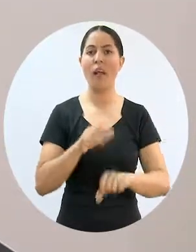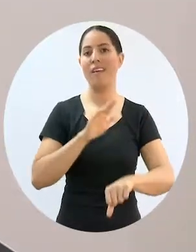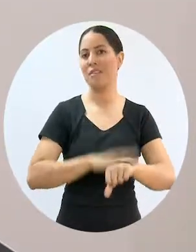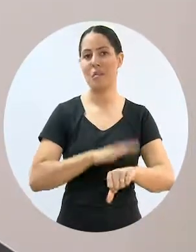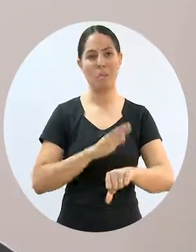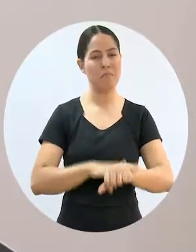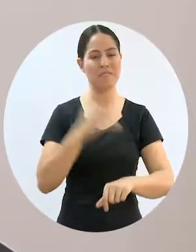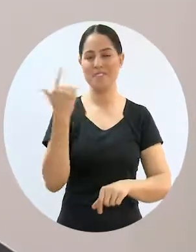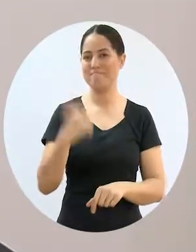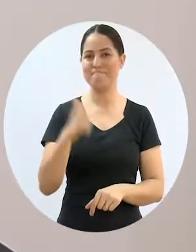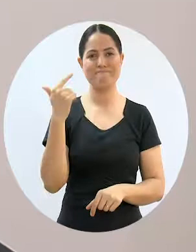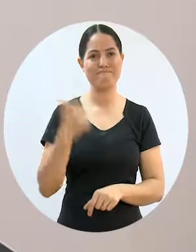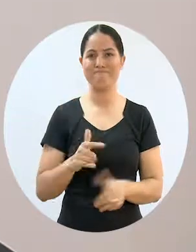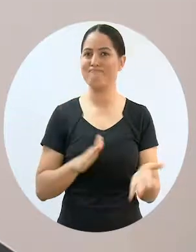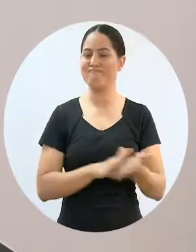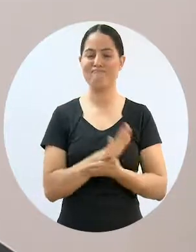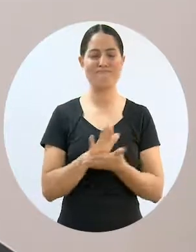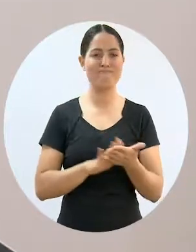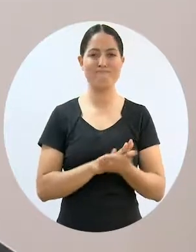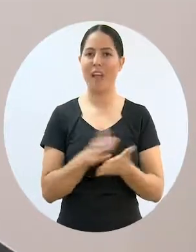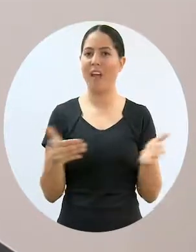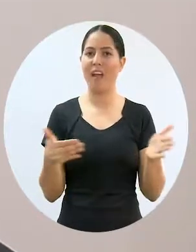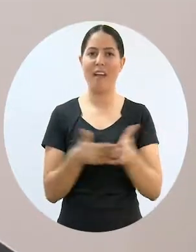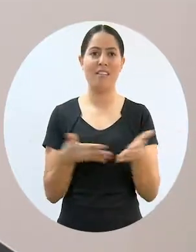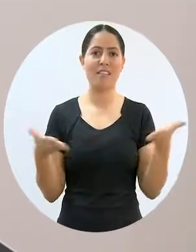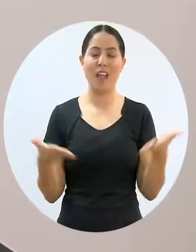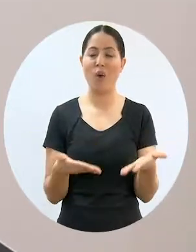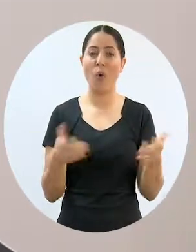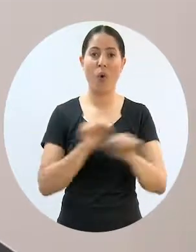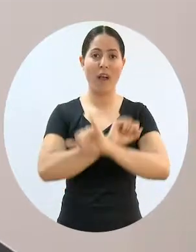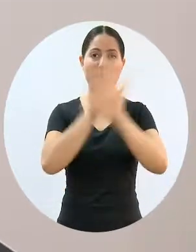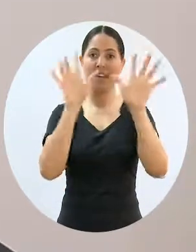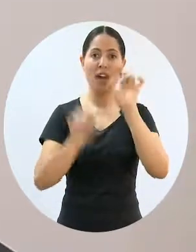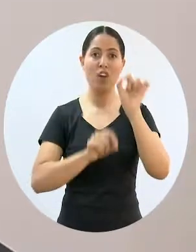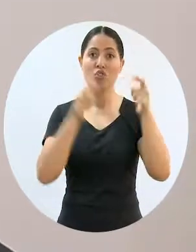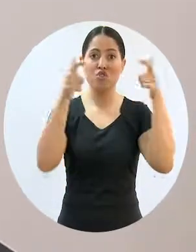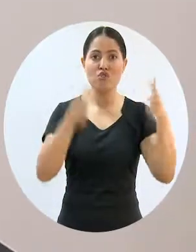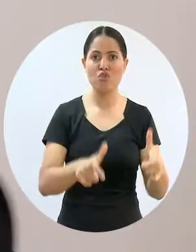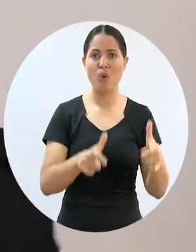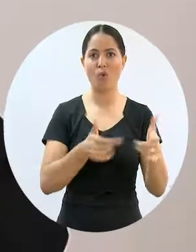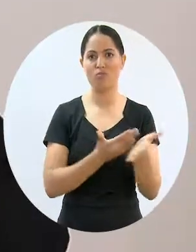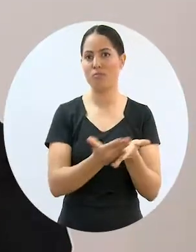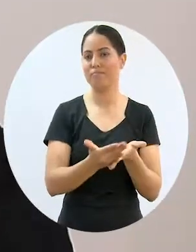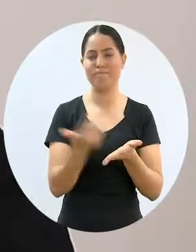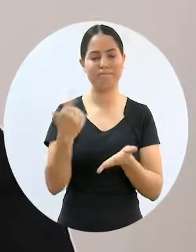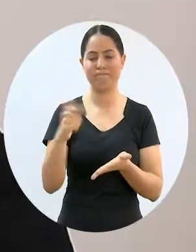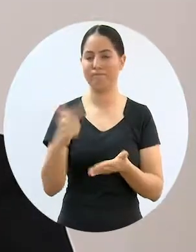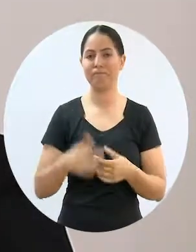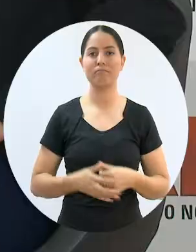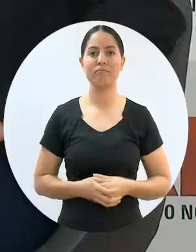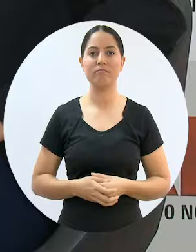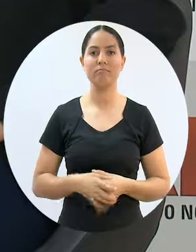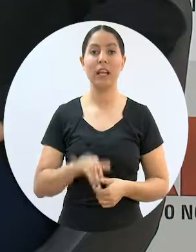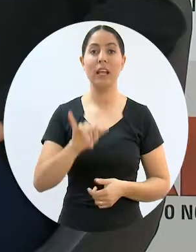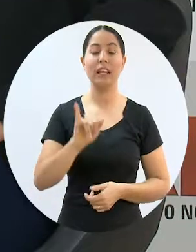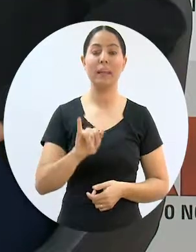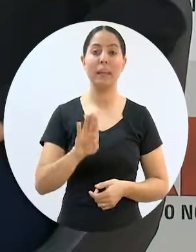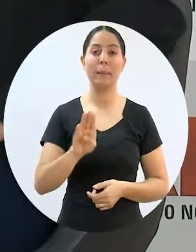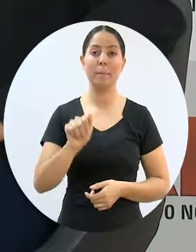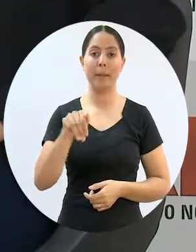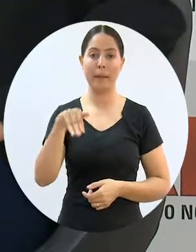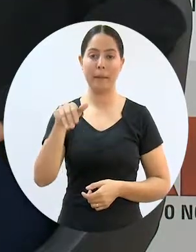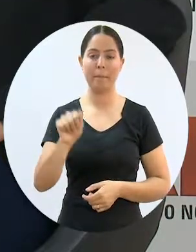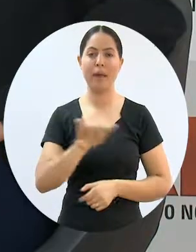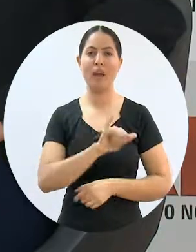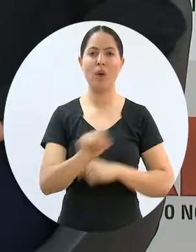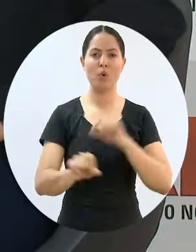ship. Mas até o momento não existe, de fato, uma definição sobre a fonte poluidora. O IBAMA